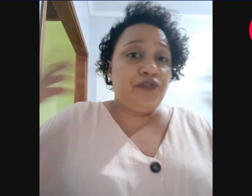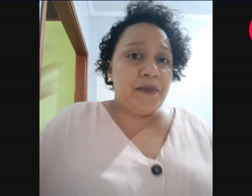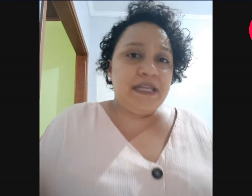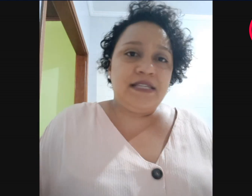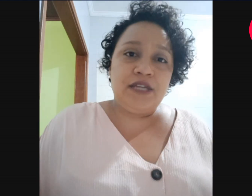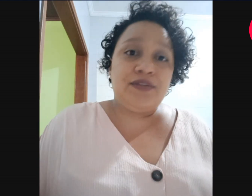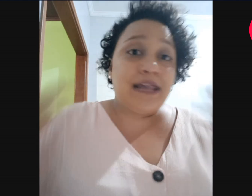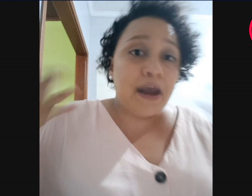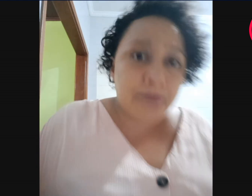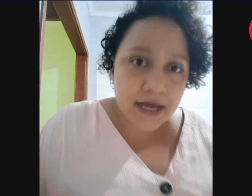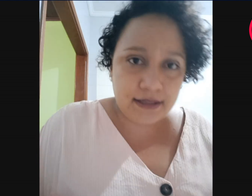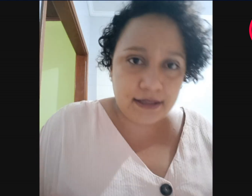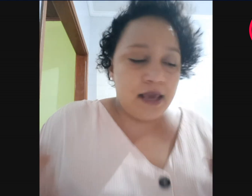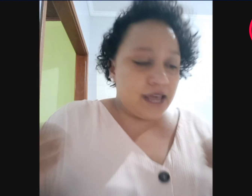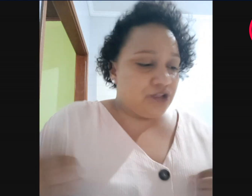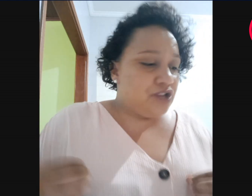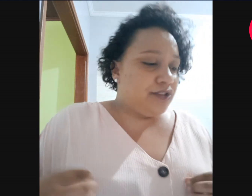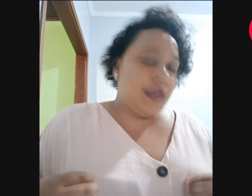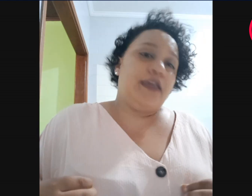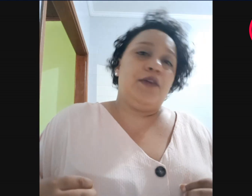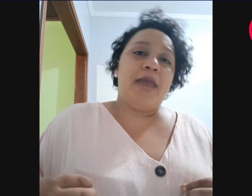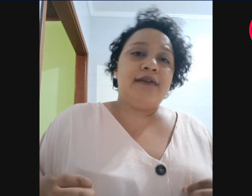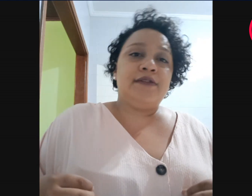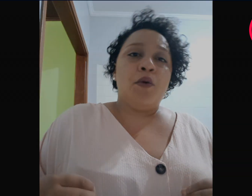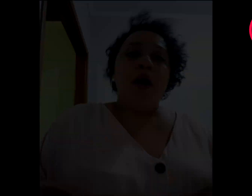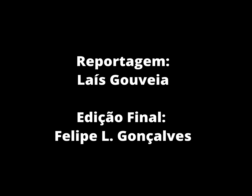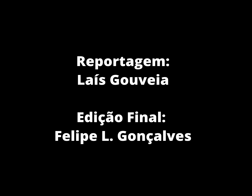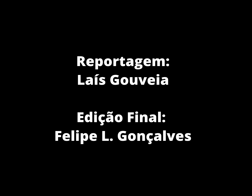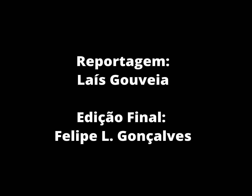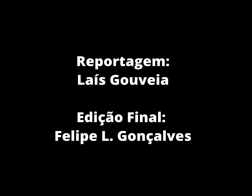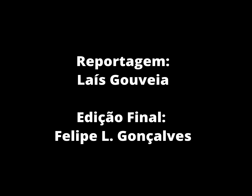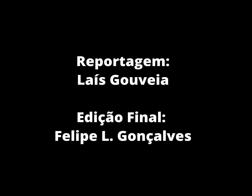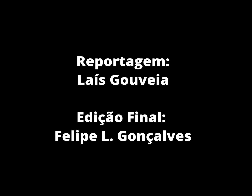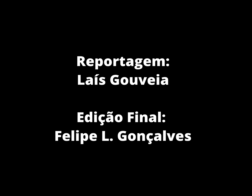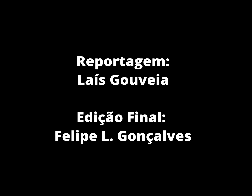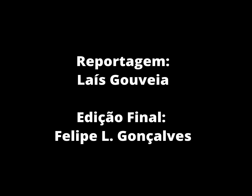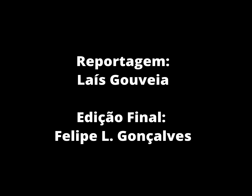índices de feminicídios alarmantes que a gente tem aqui no